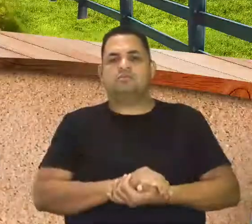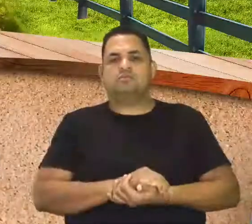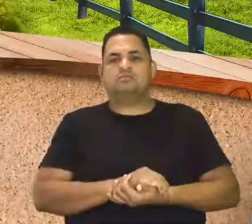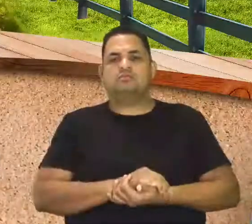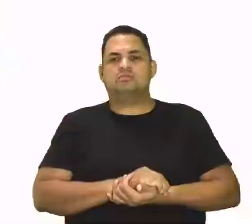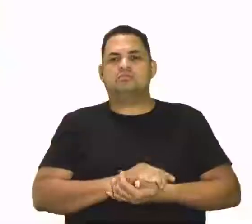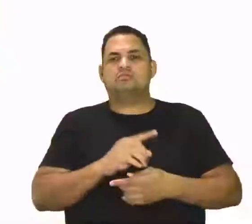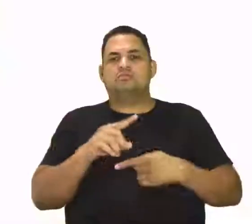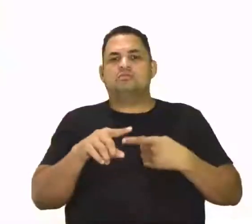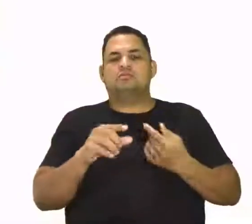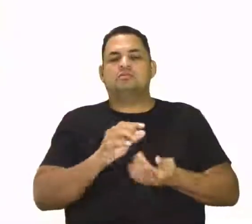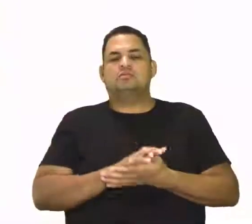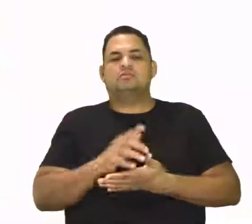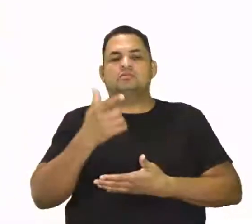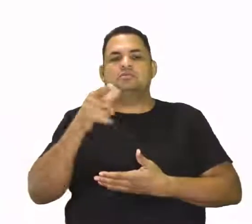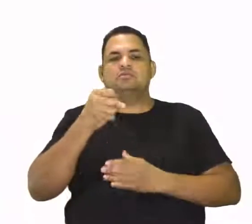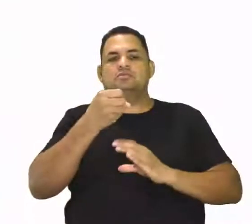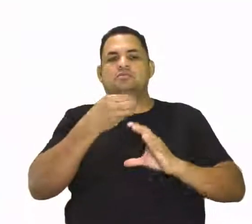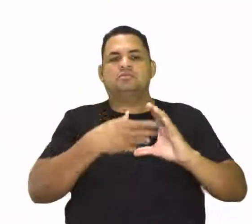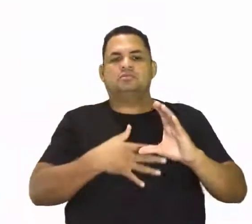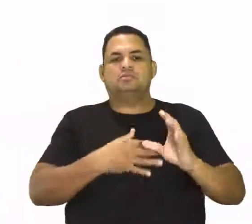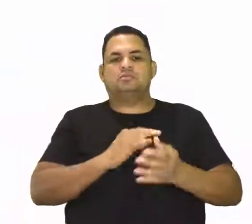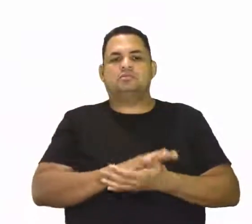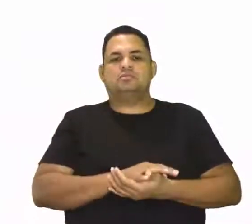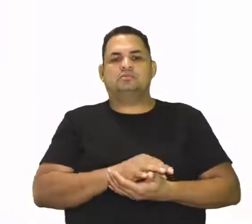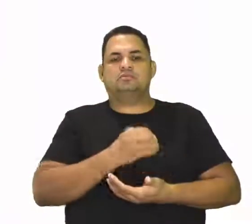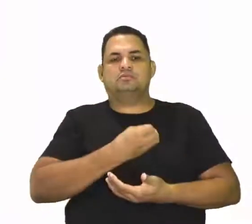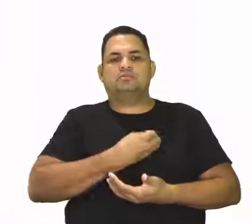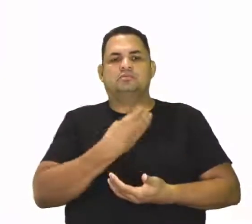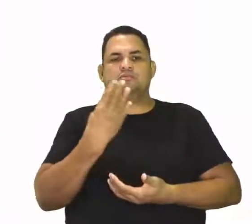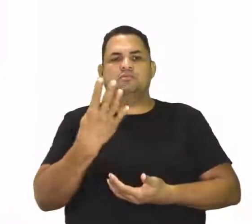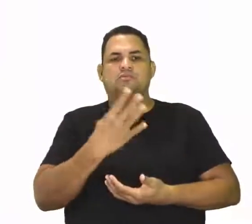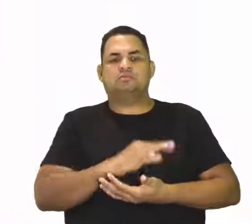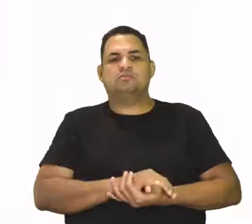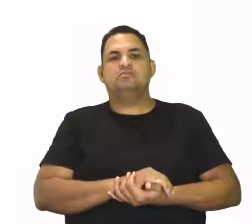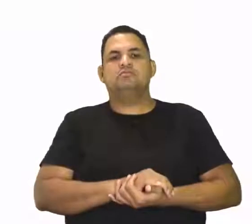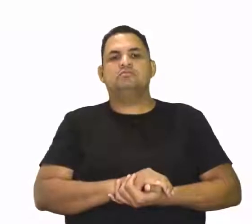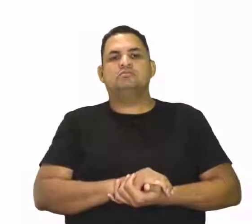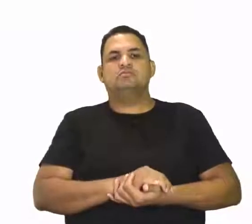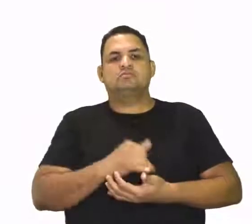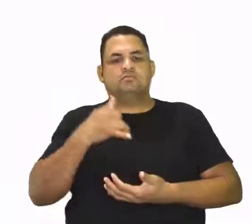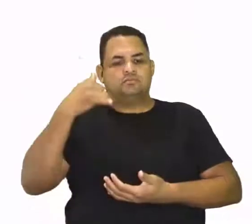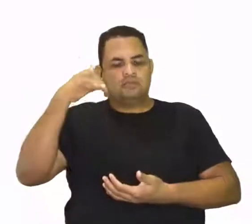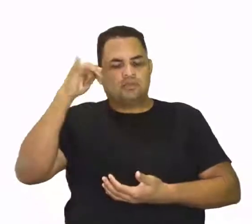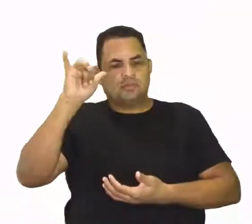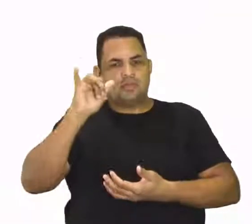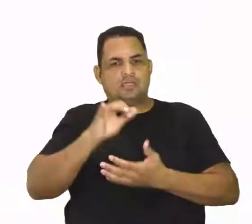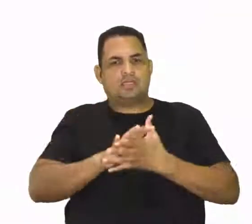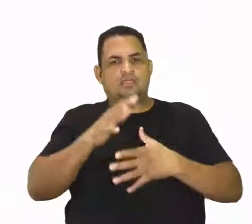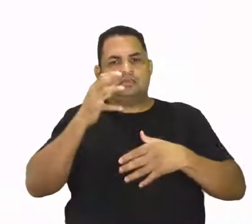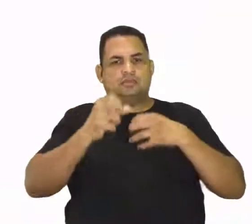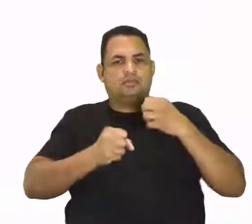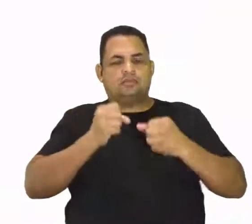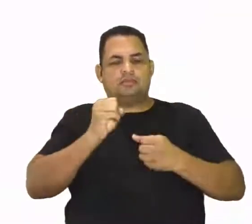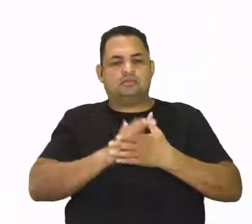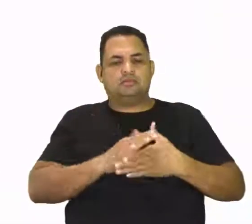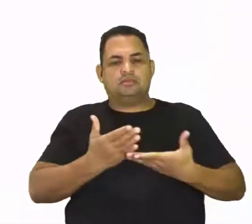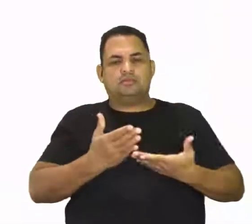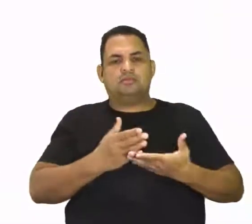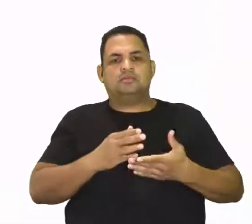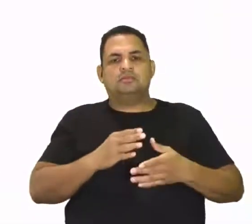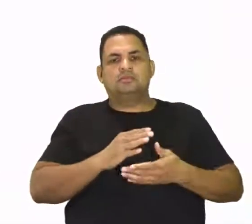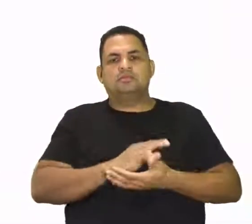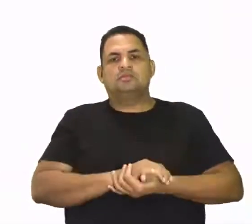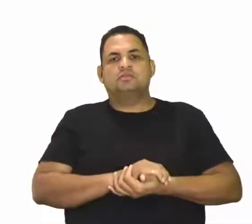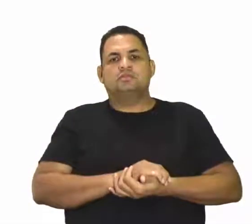diretor, na próxima questão. Então vamos lá, questão 4. Na pecuária leiteira e de acordo...